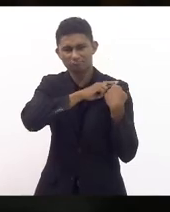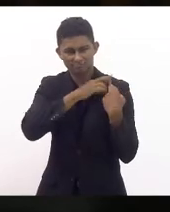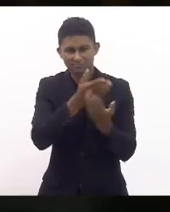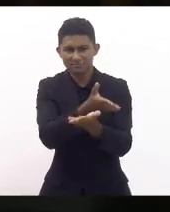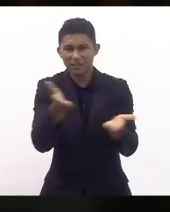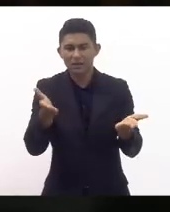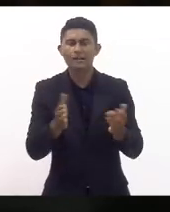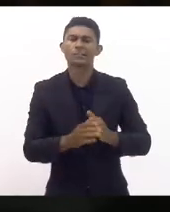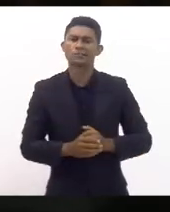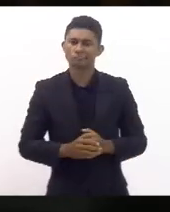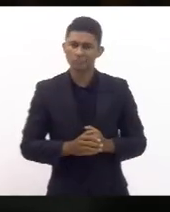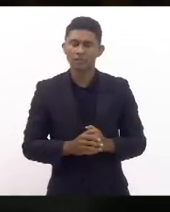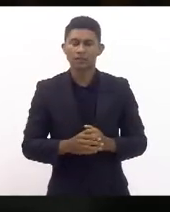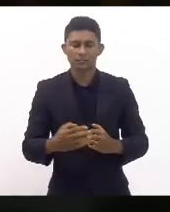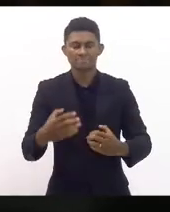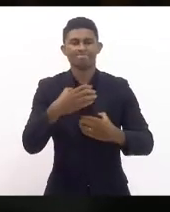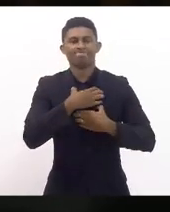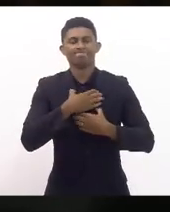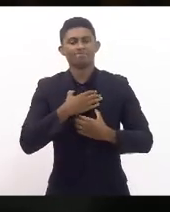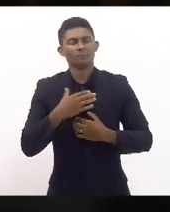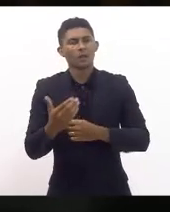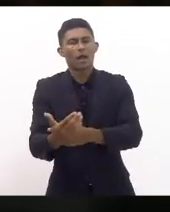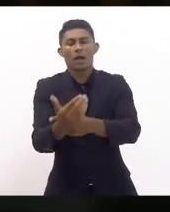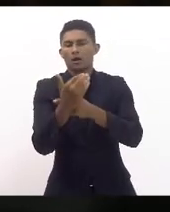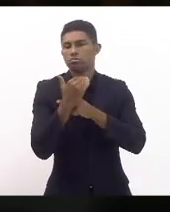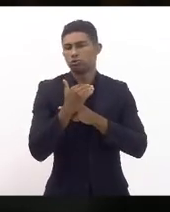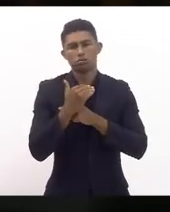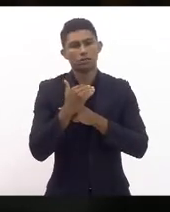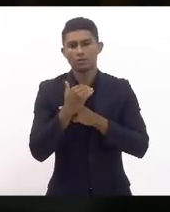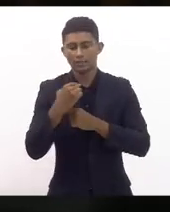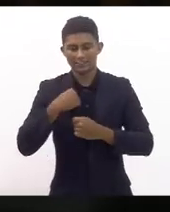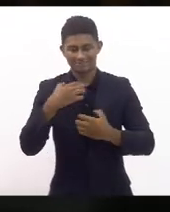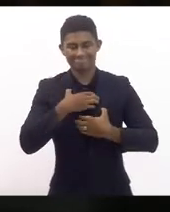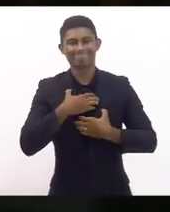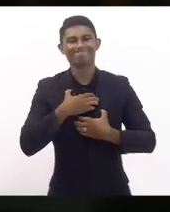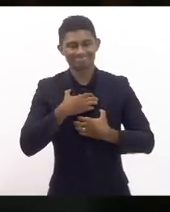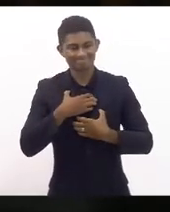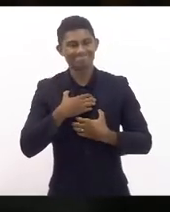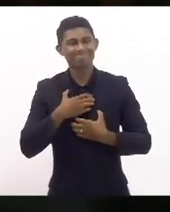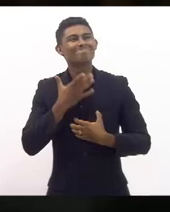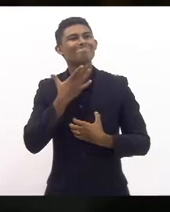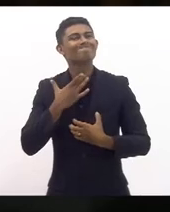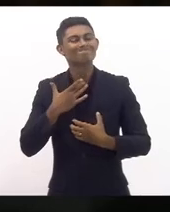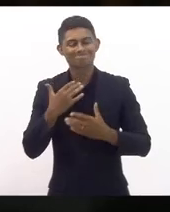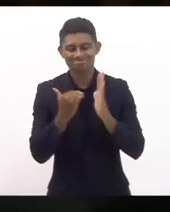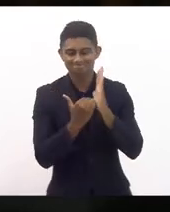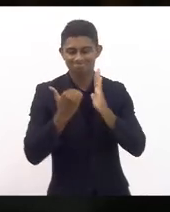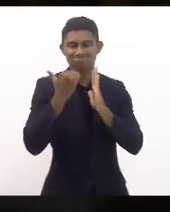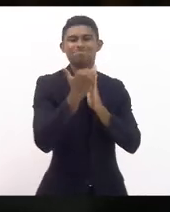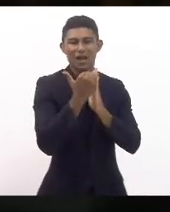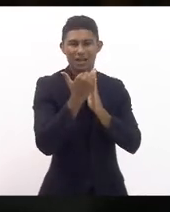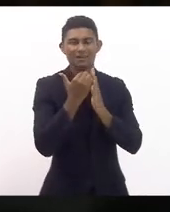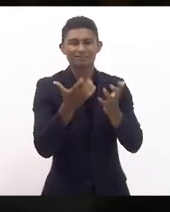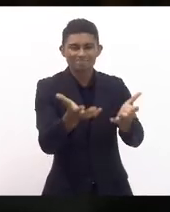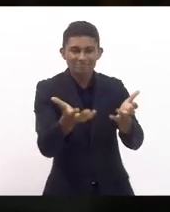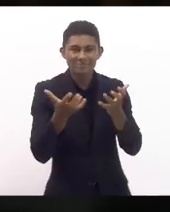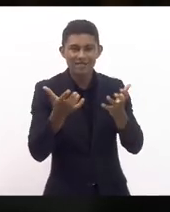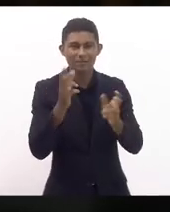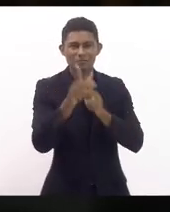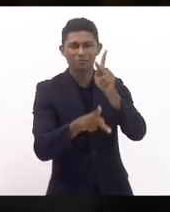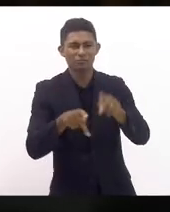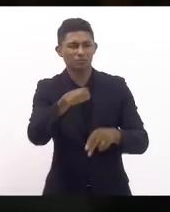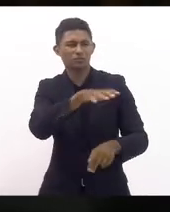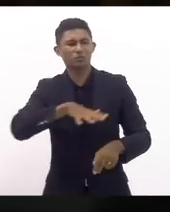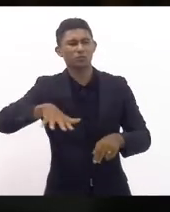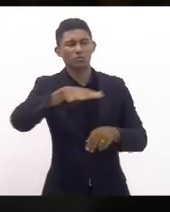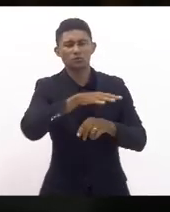forma, me ajudando e me alimentando para que eu possa, cada dia mais, buscar servir ao público,